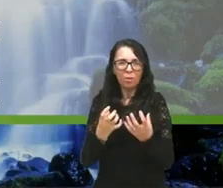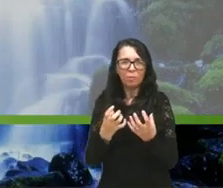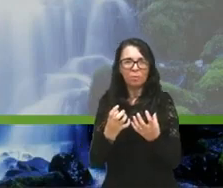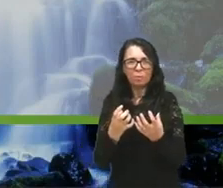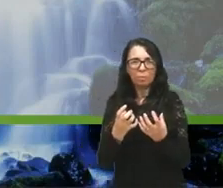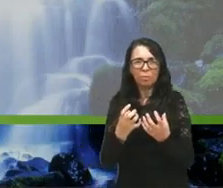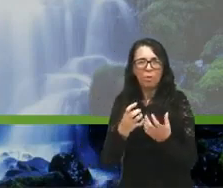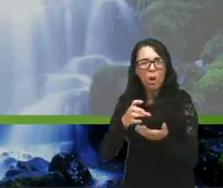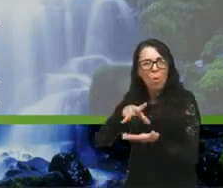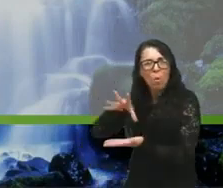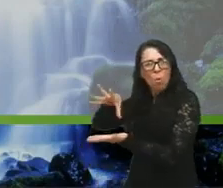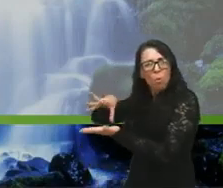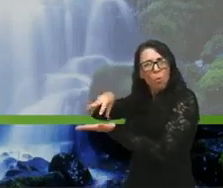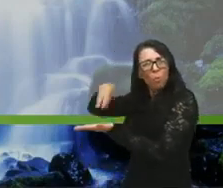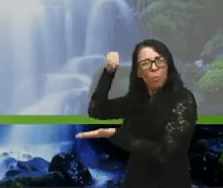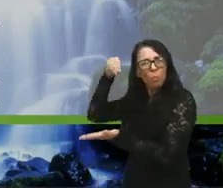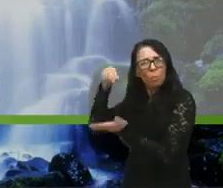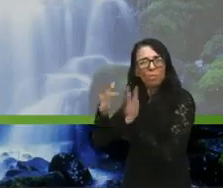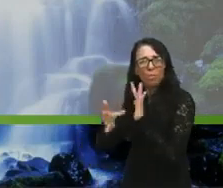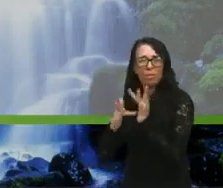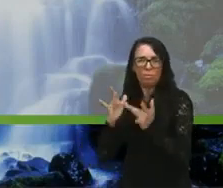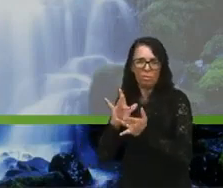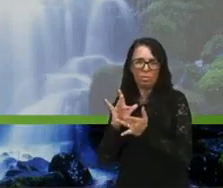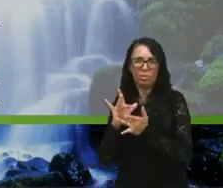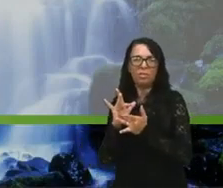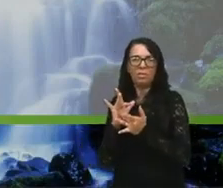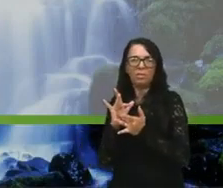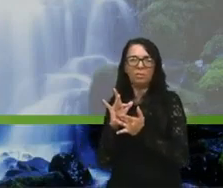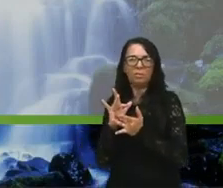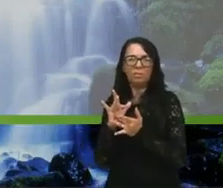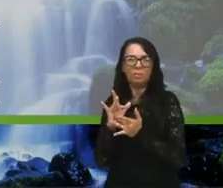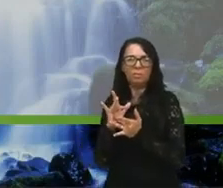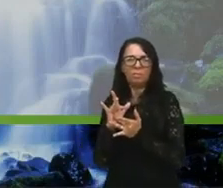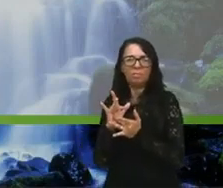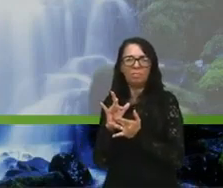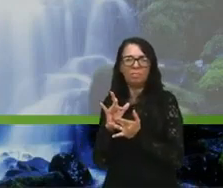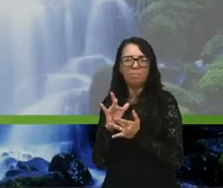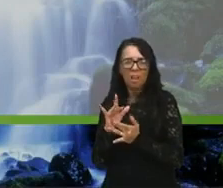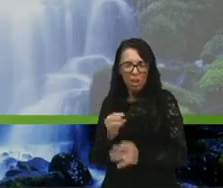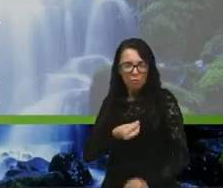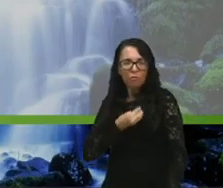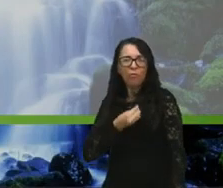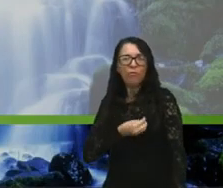Uma espiritualidade que reflete a vida de Jesus.